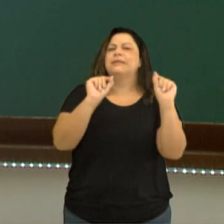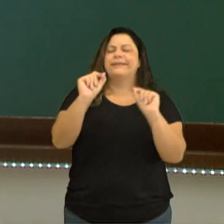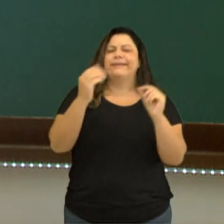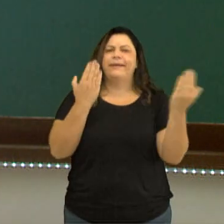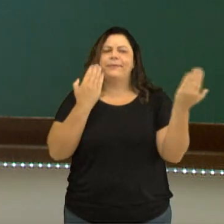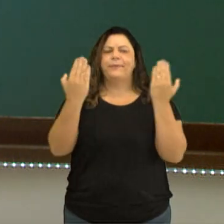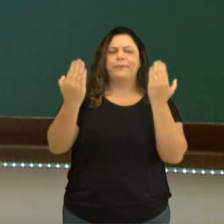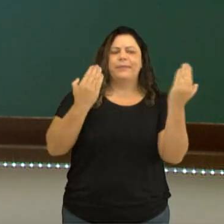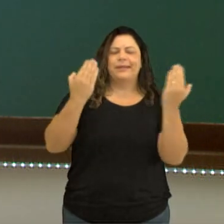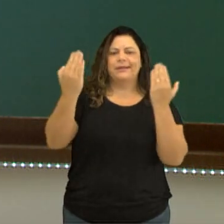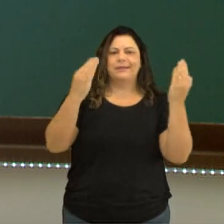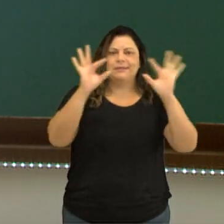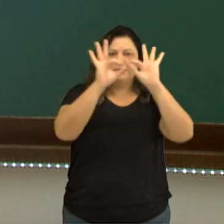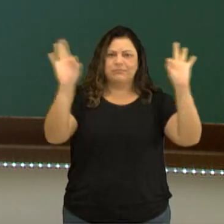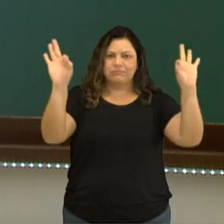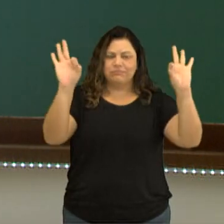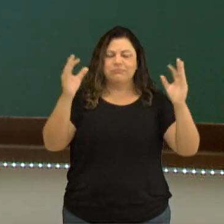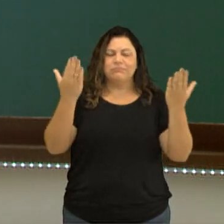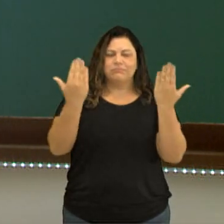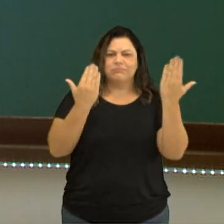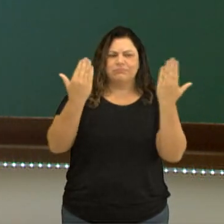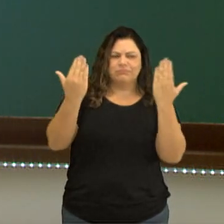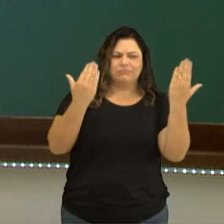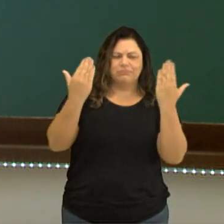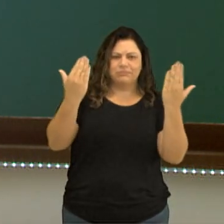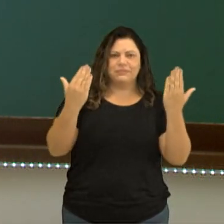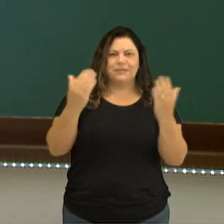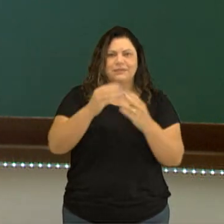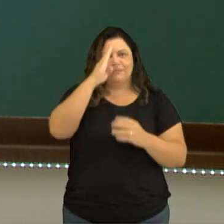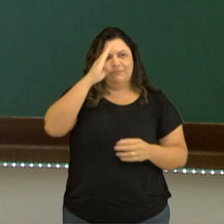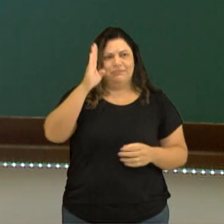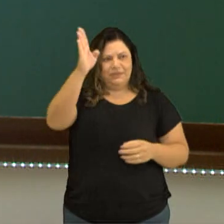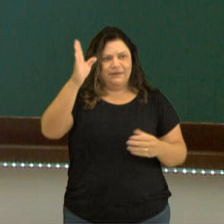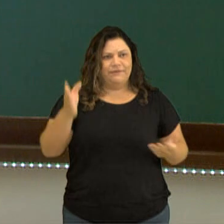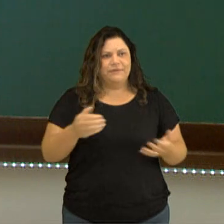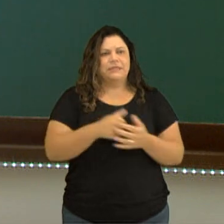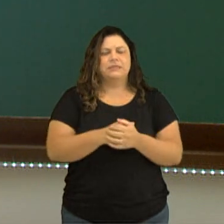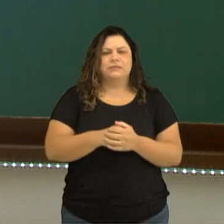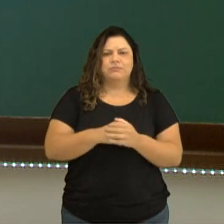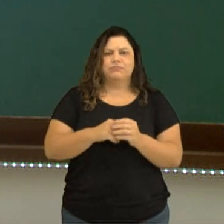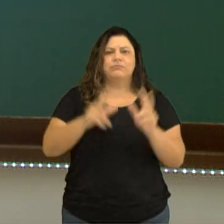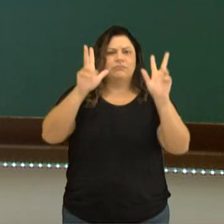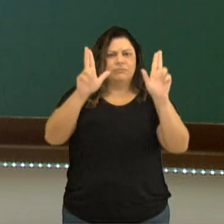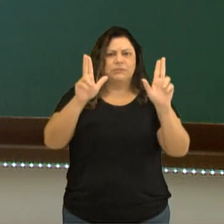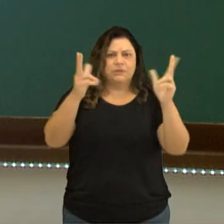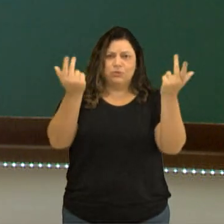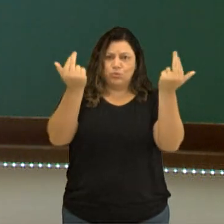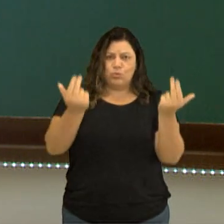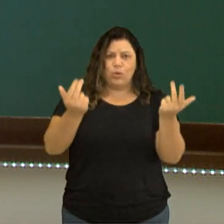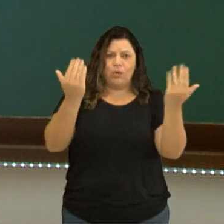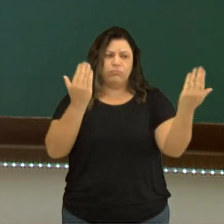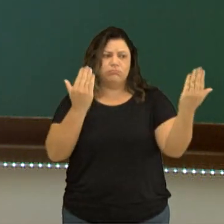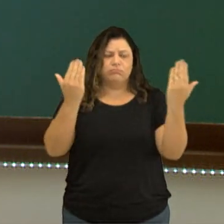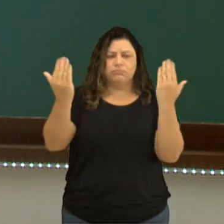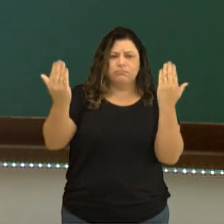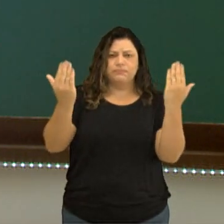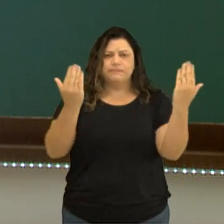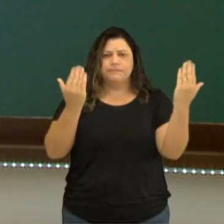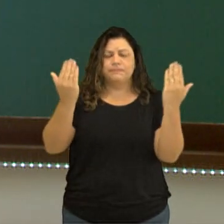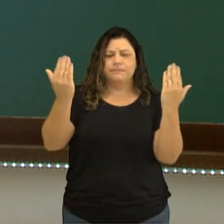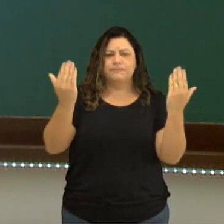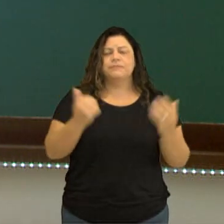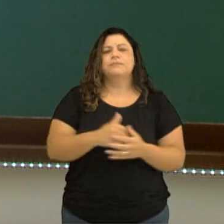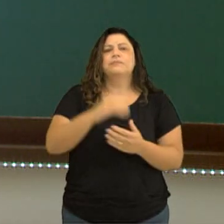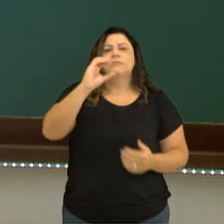as orações. Isso mesmo, nós temos aqui a evidência de uma comparação. Então, nesse trecho,